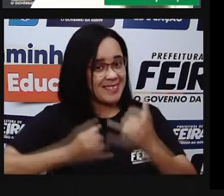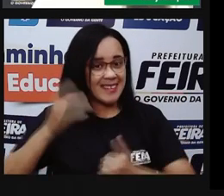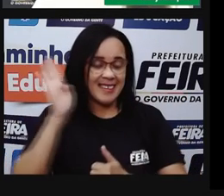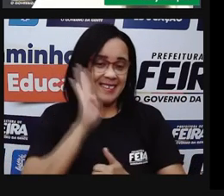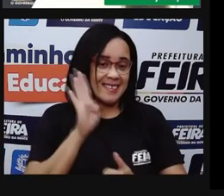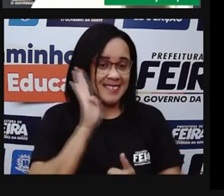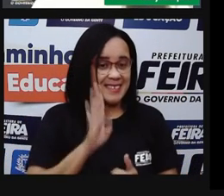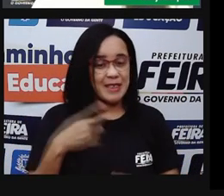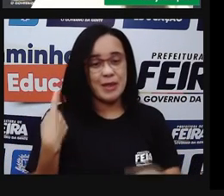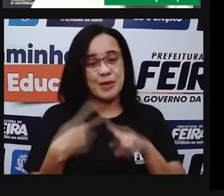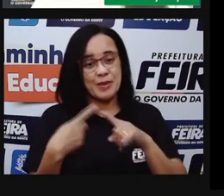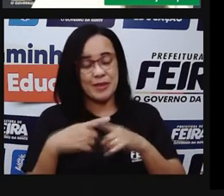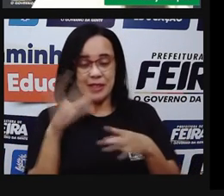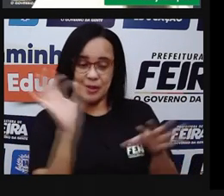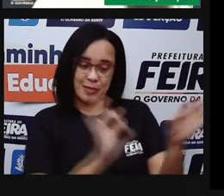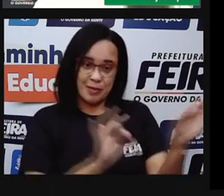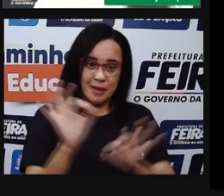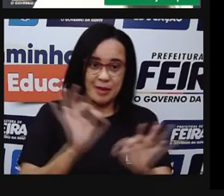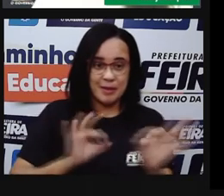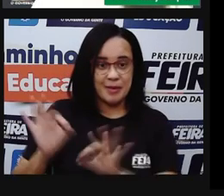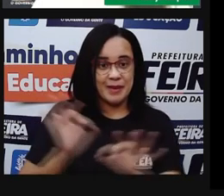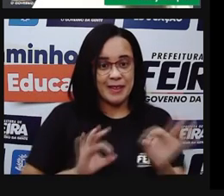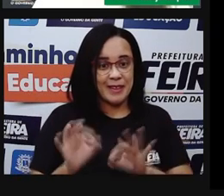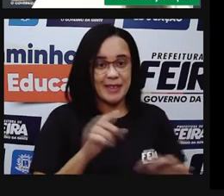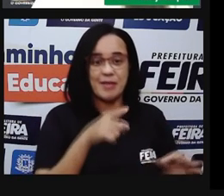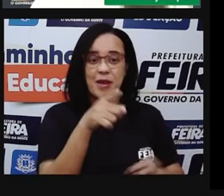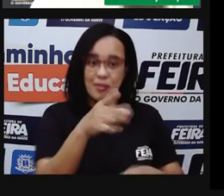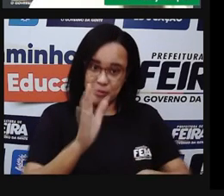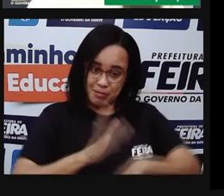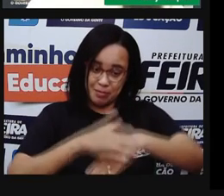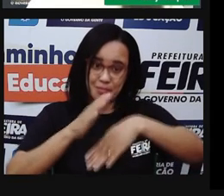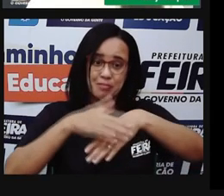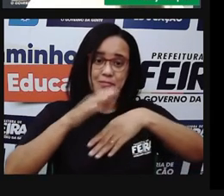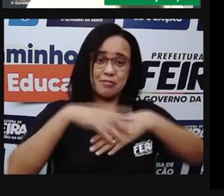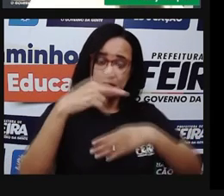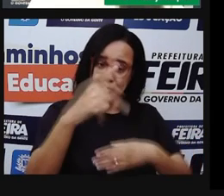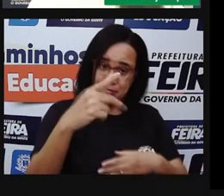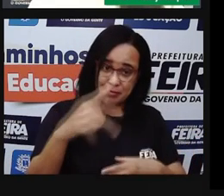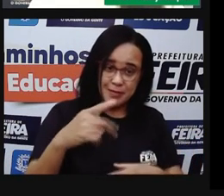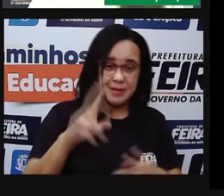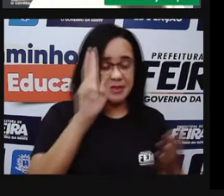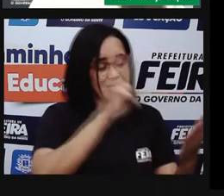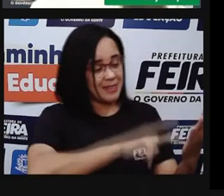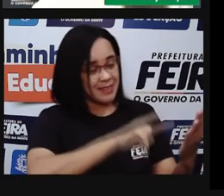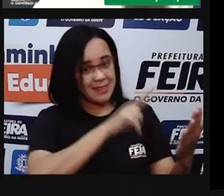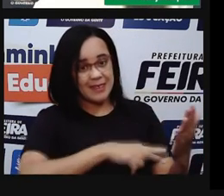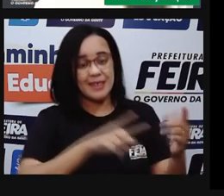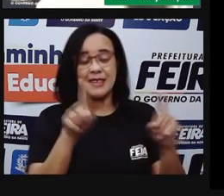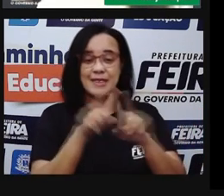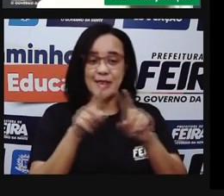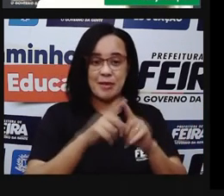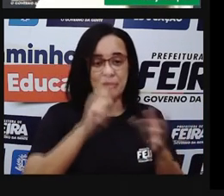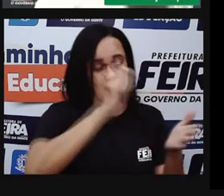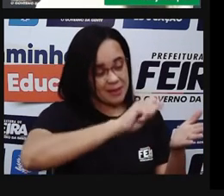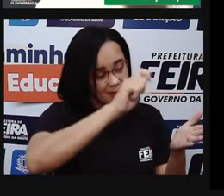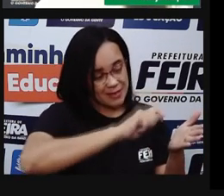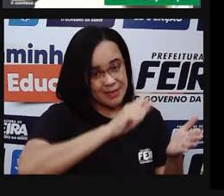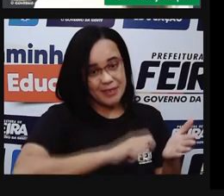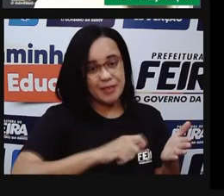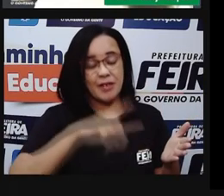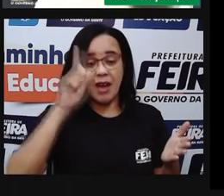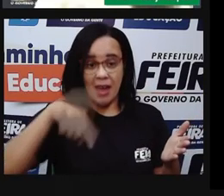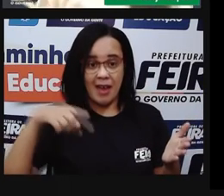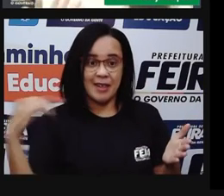vocês comecem a se aventurar pela escrita, pela leitura. Então, tudo que a gente está trazendo para vocês, gente, é importante que